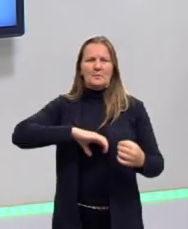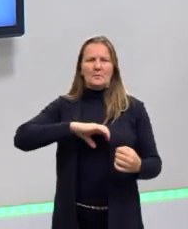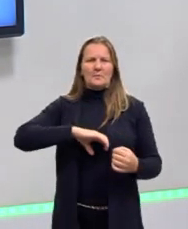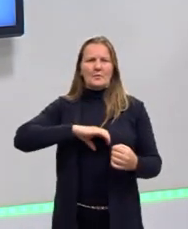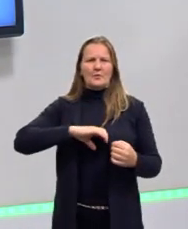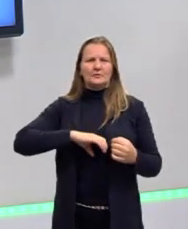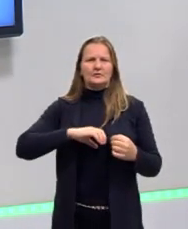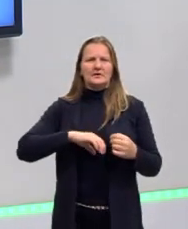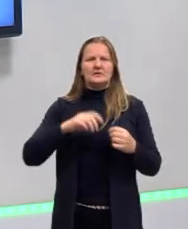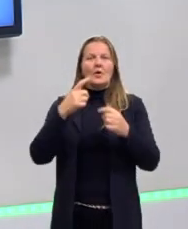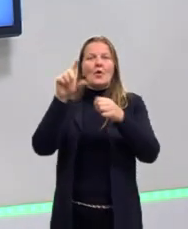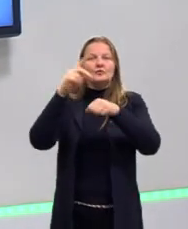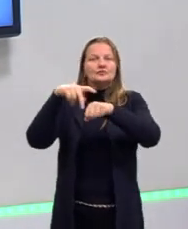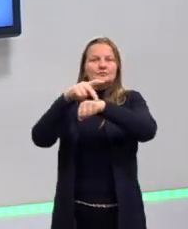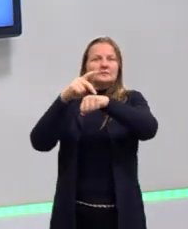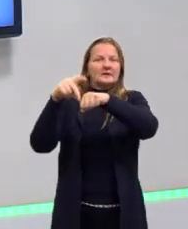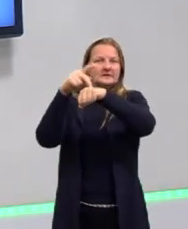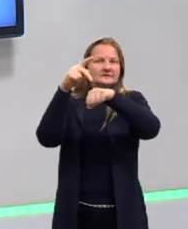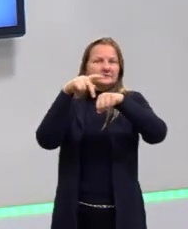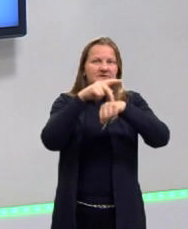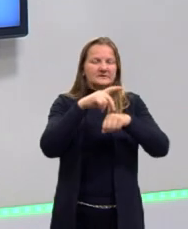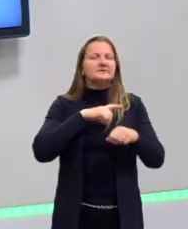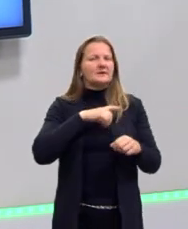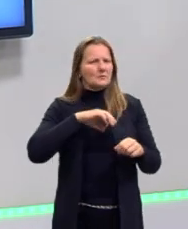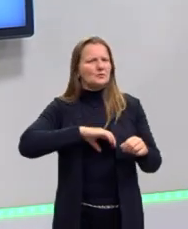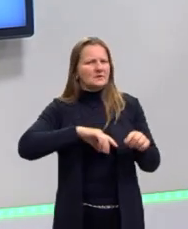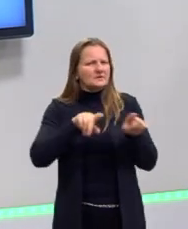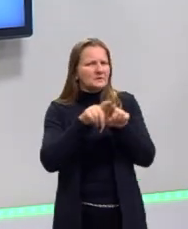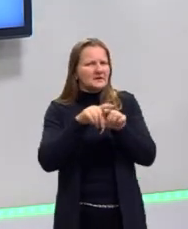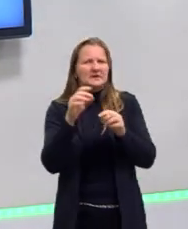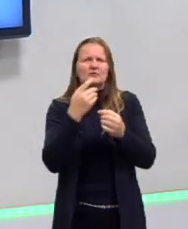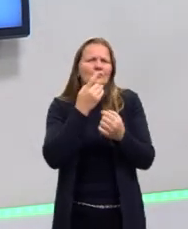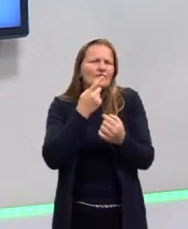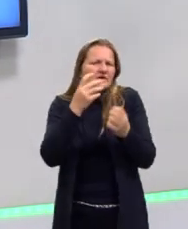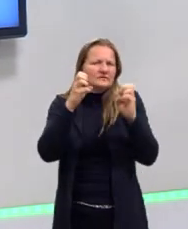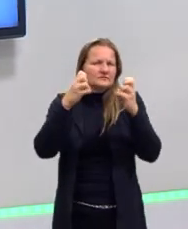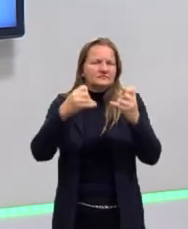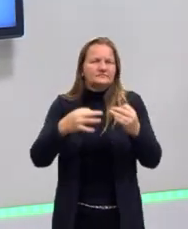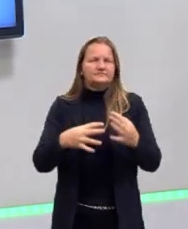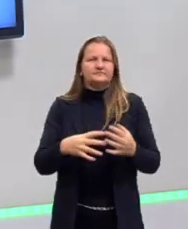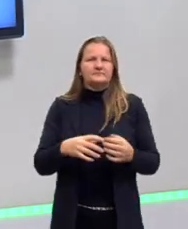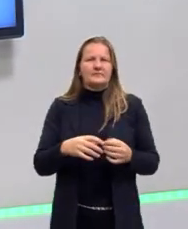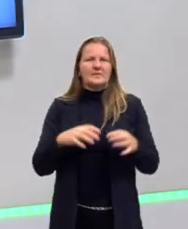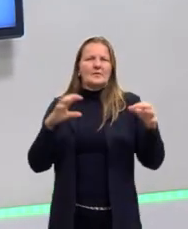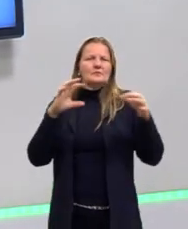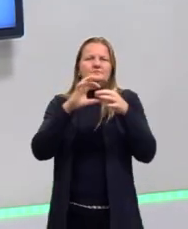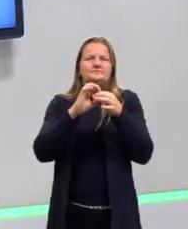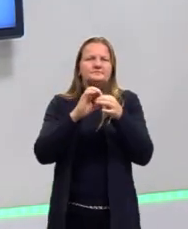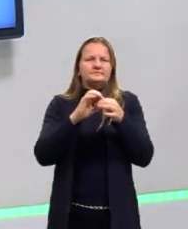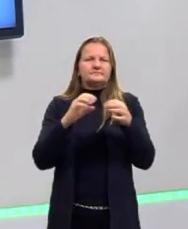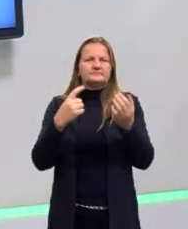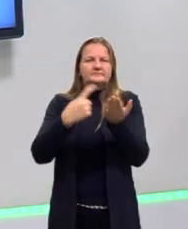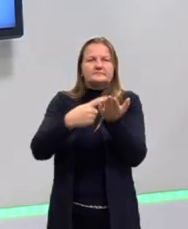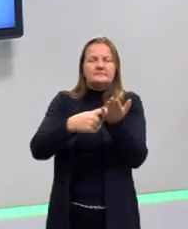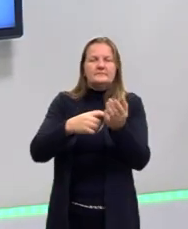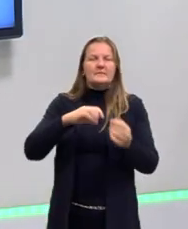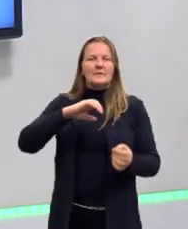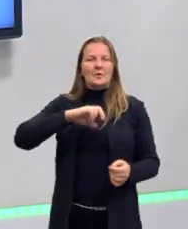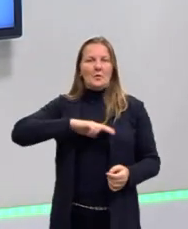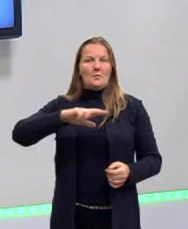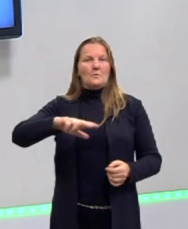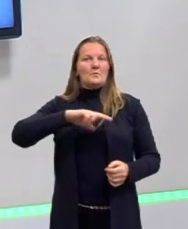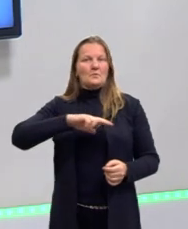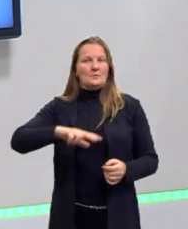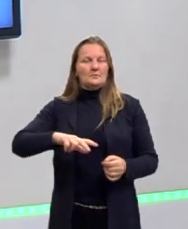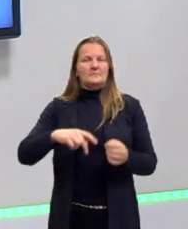em outros países tá eu nem tô falando por exemplo do sotaque do nosso português de Portugal ou algumas